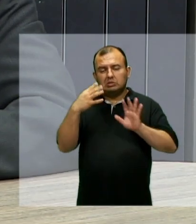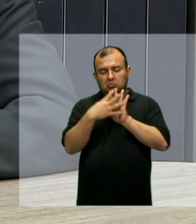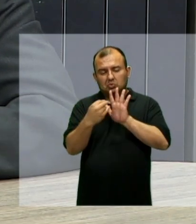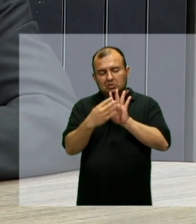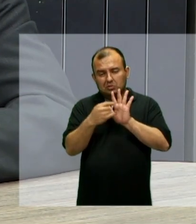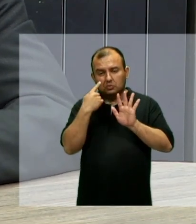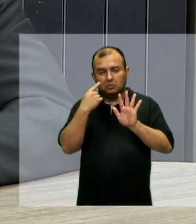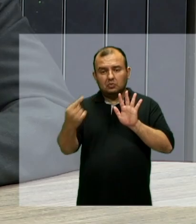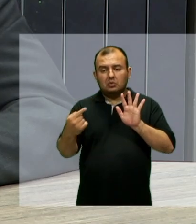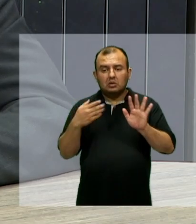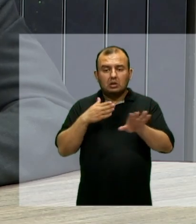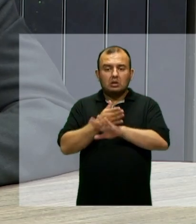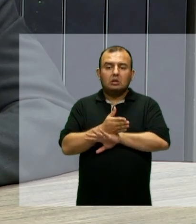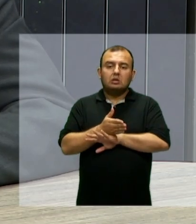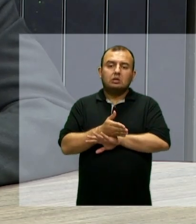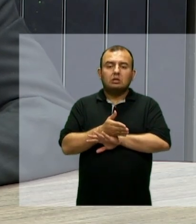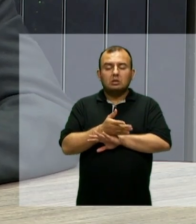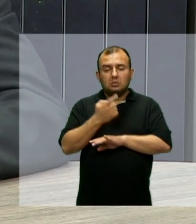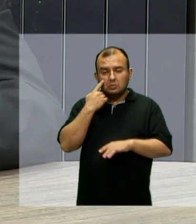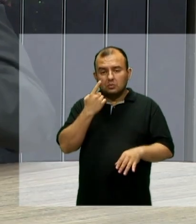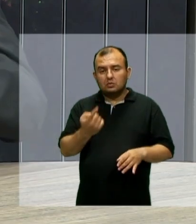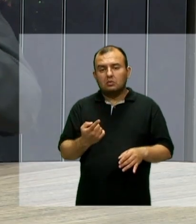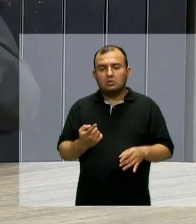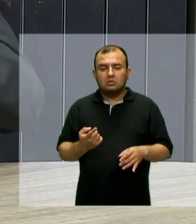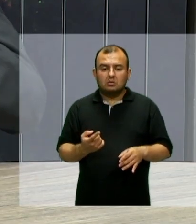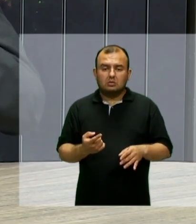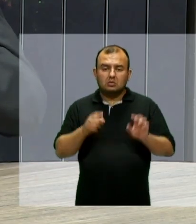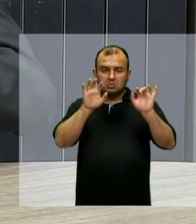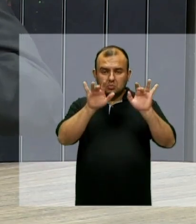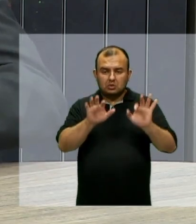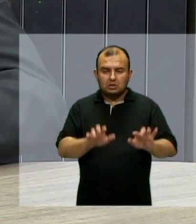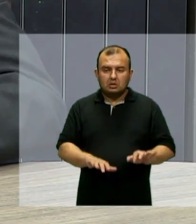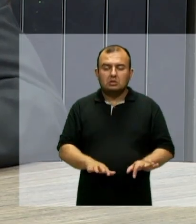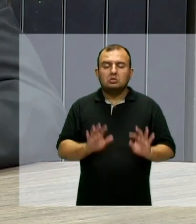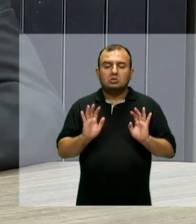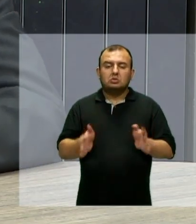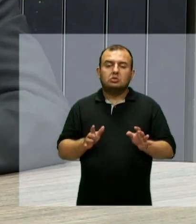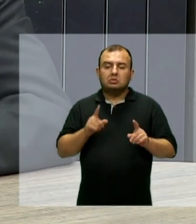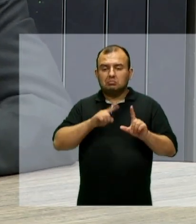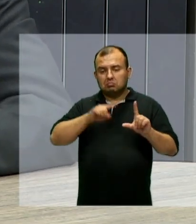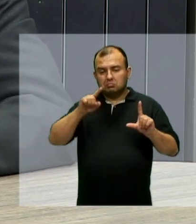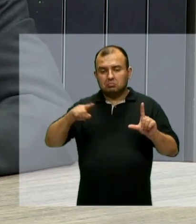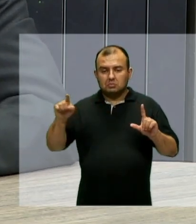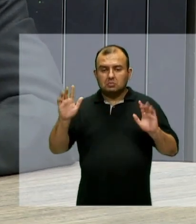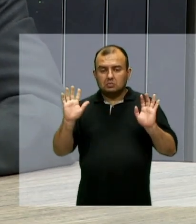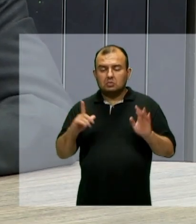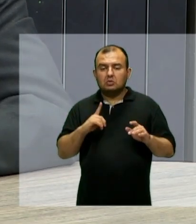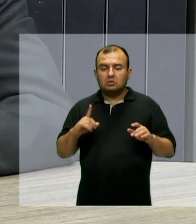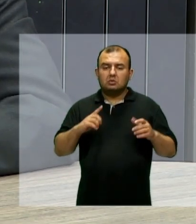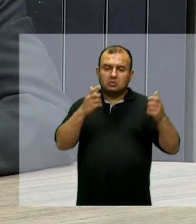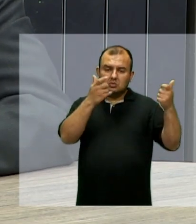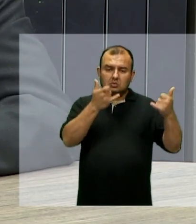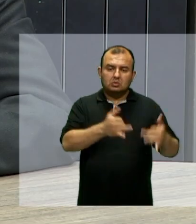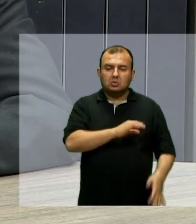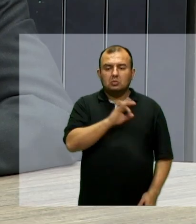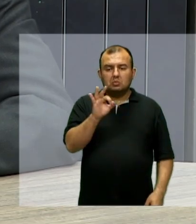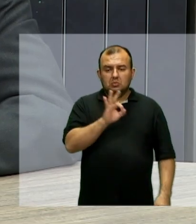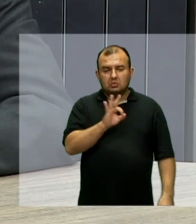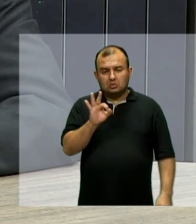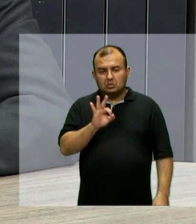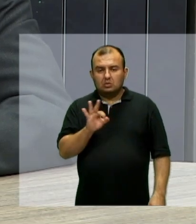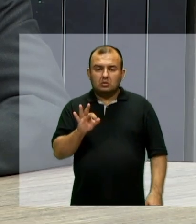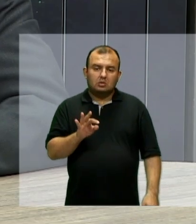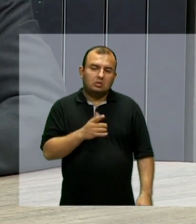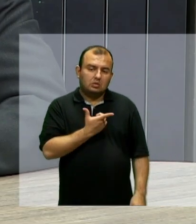você acessa essas plataformas, você preenche alguns dados e você vai ter um score, um percentual. Então,